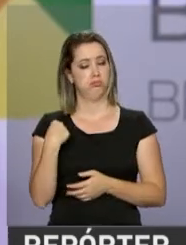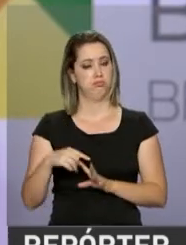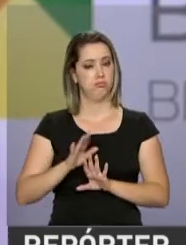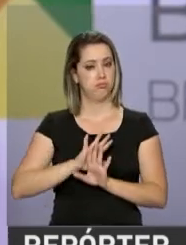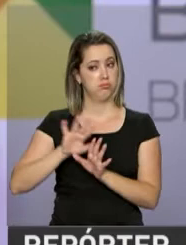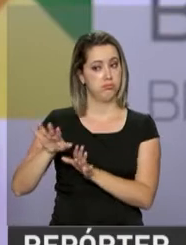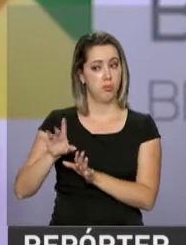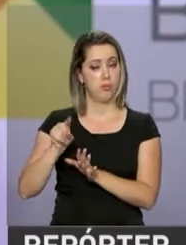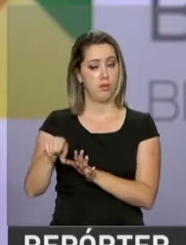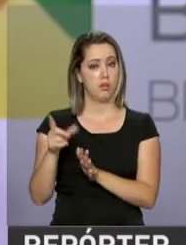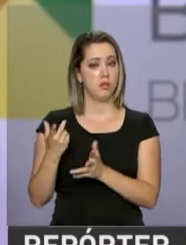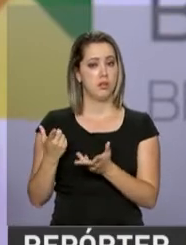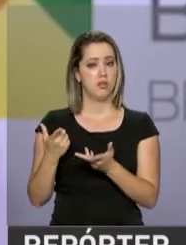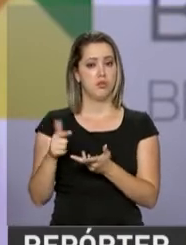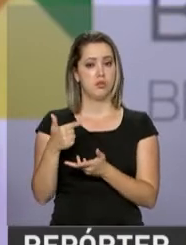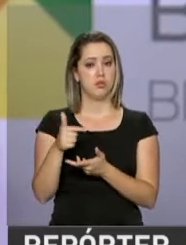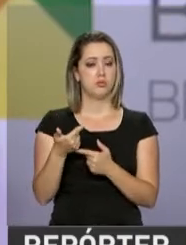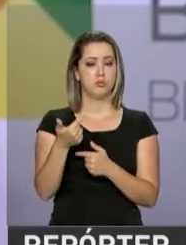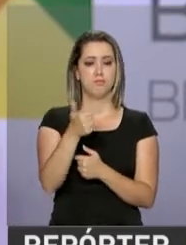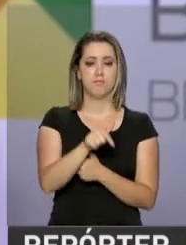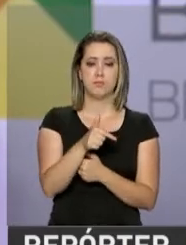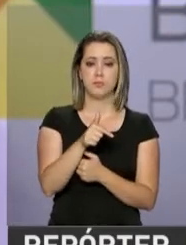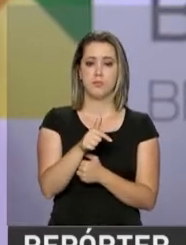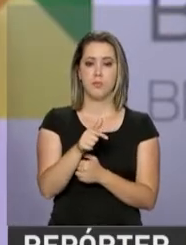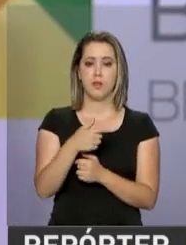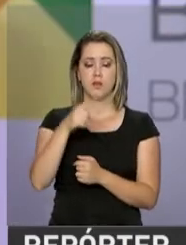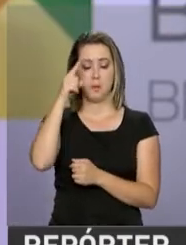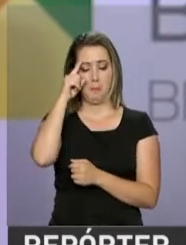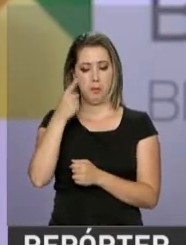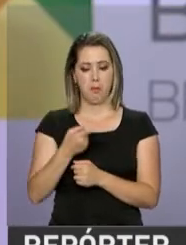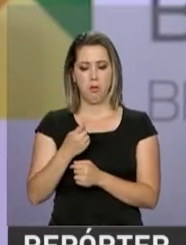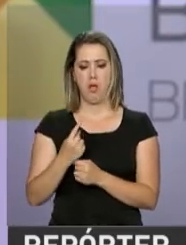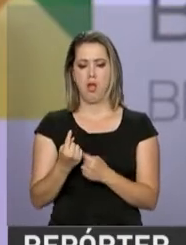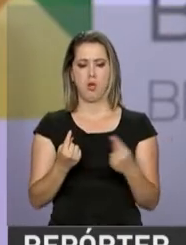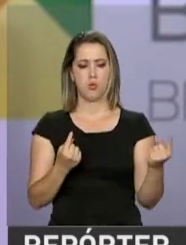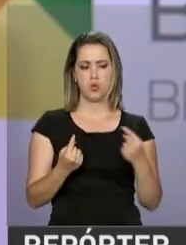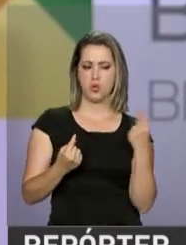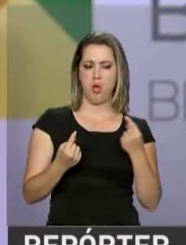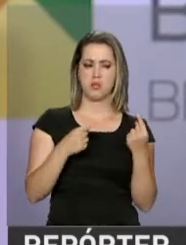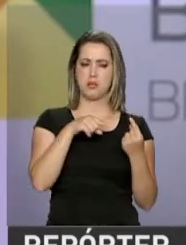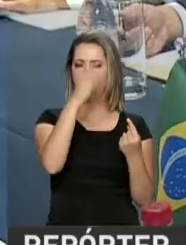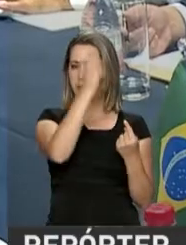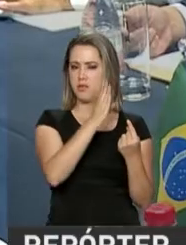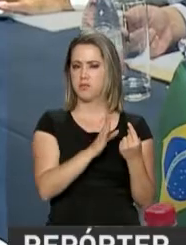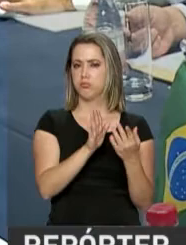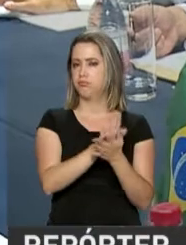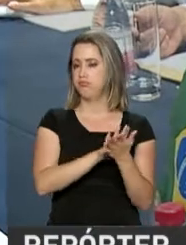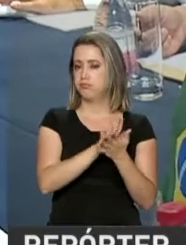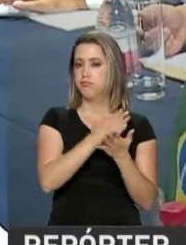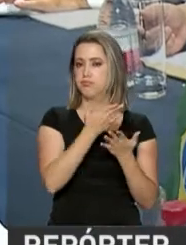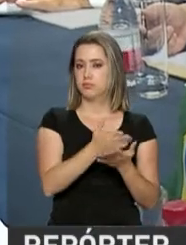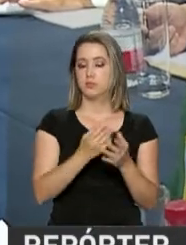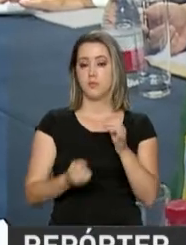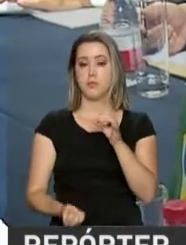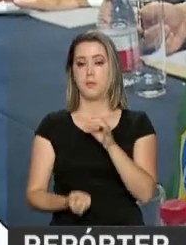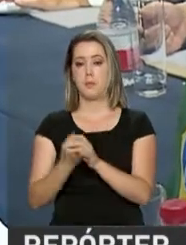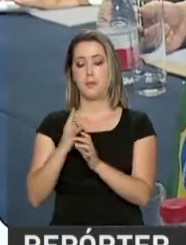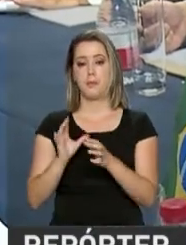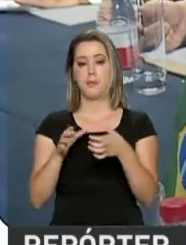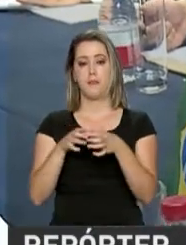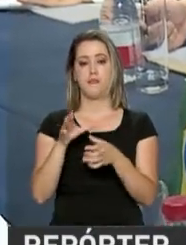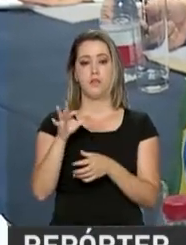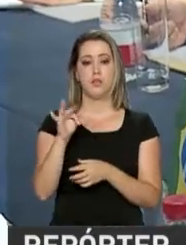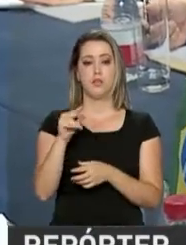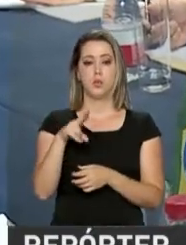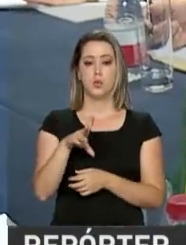chineses. Não há nenhuma obrigação unilateral nos projetos. A proposta de criação do Fundo